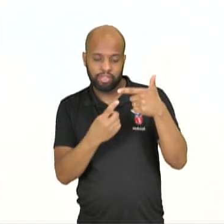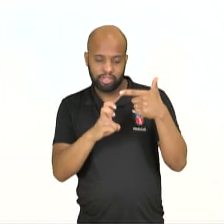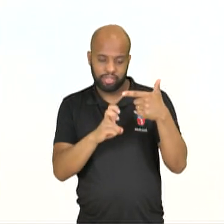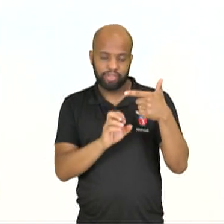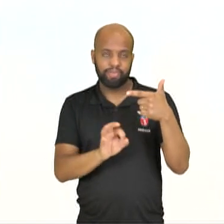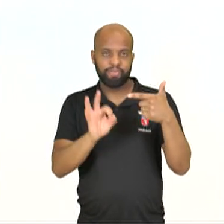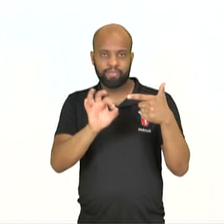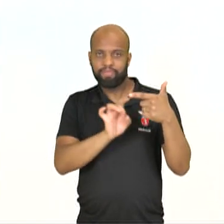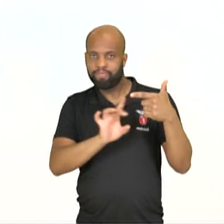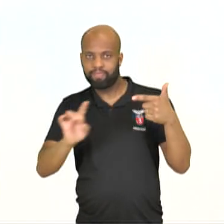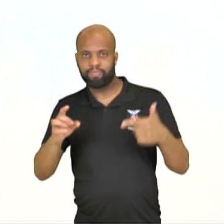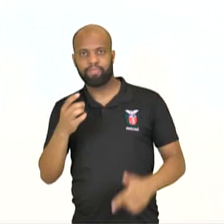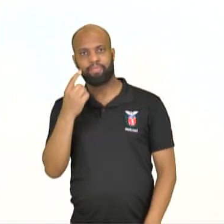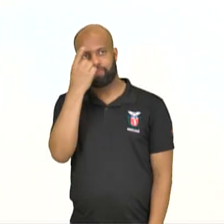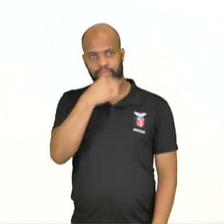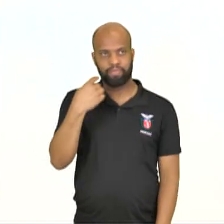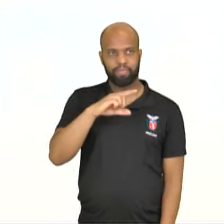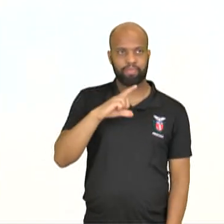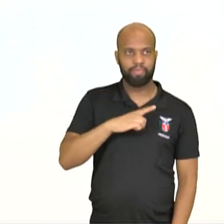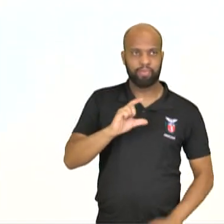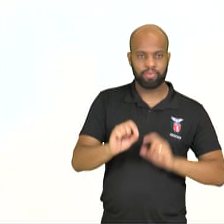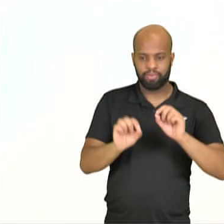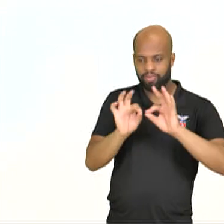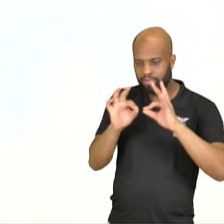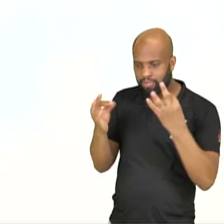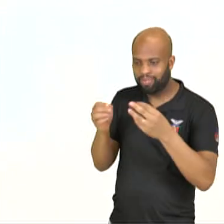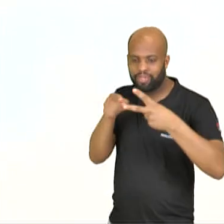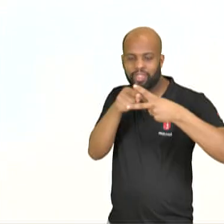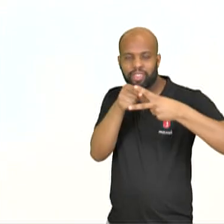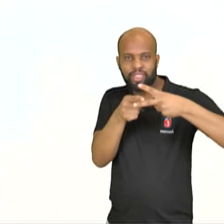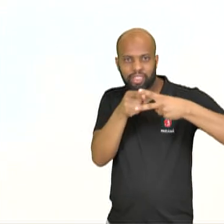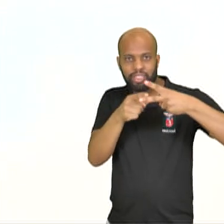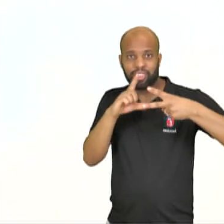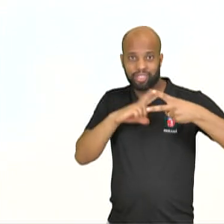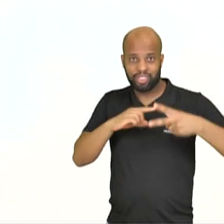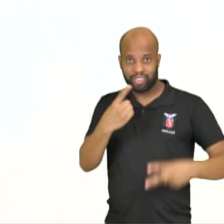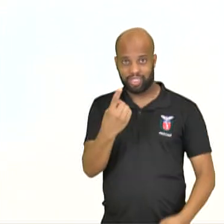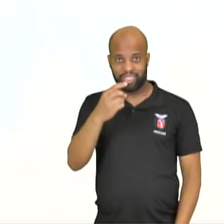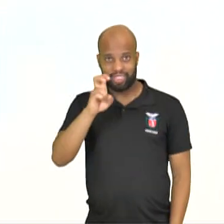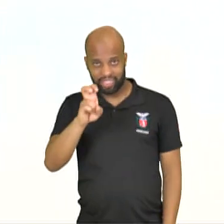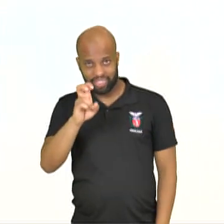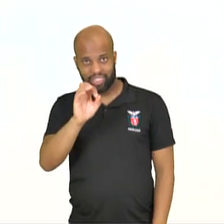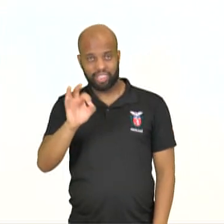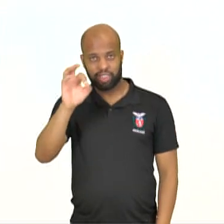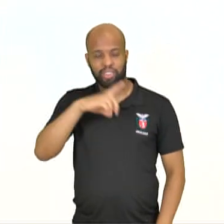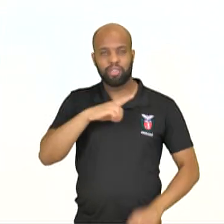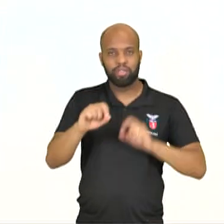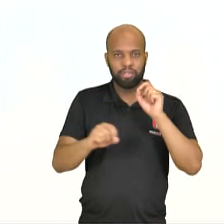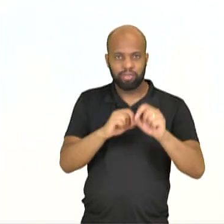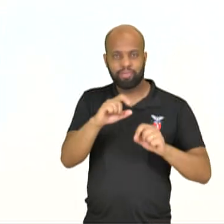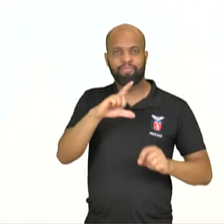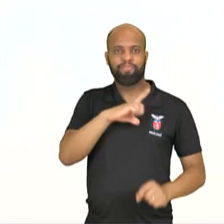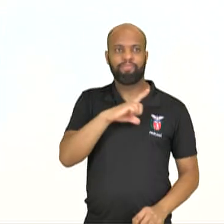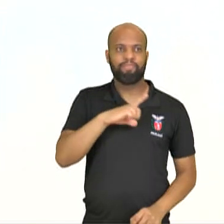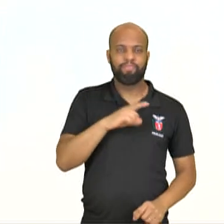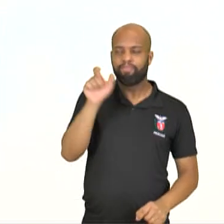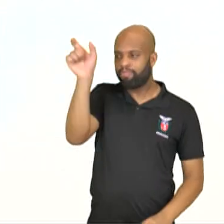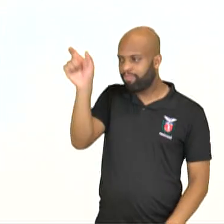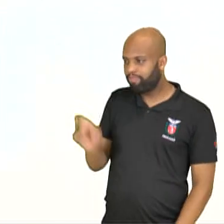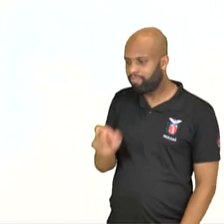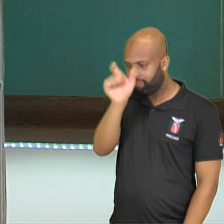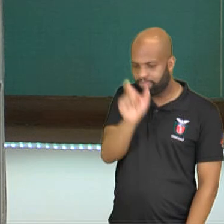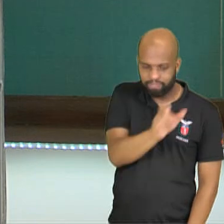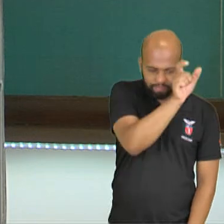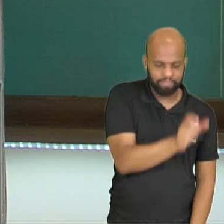temos ali, ó, a cada 15 graus nós temos uma faixa. Então nós vamos perceber que o nosso planeta ele pode ser dividido em